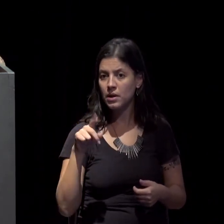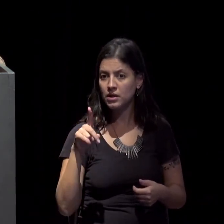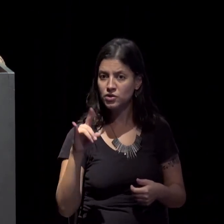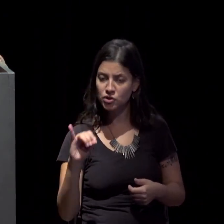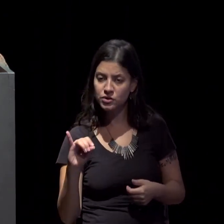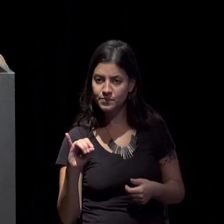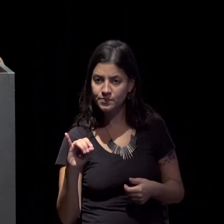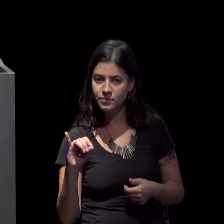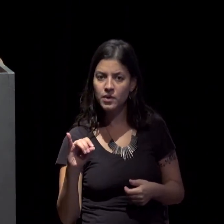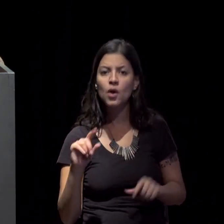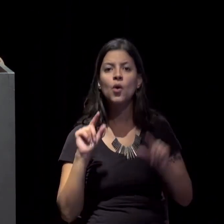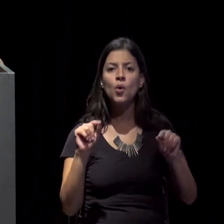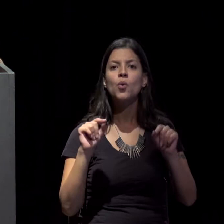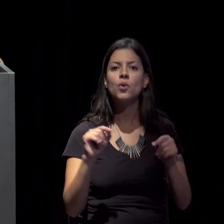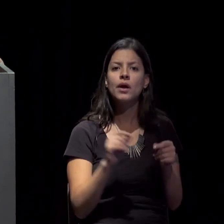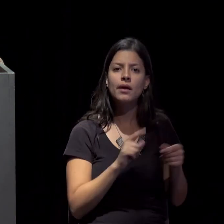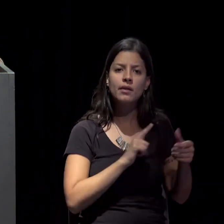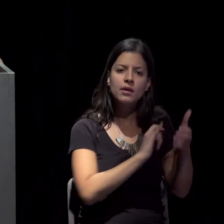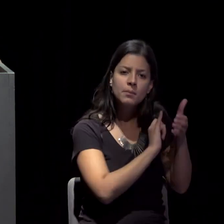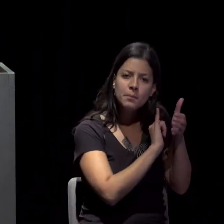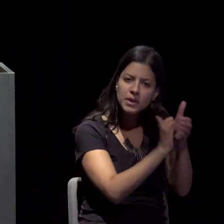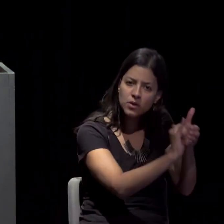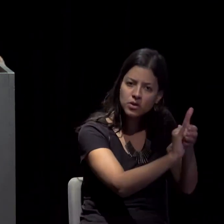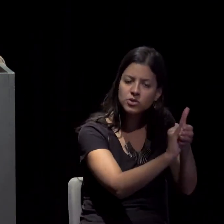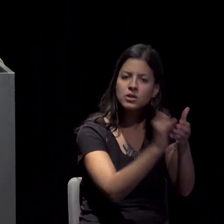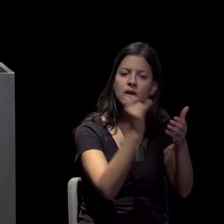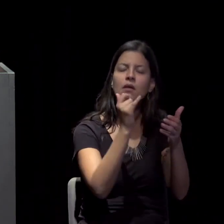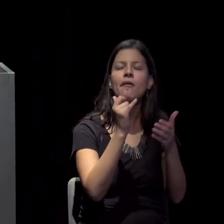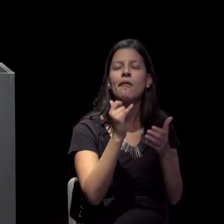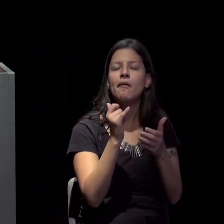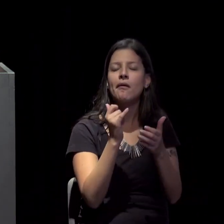trânsito das mitologias sagradas da África